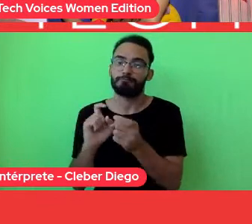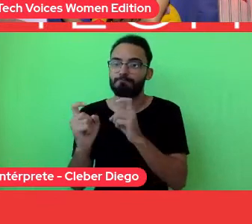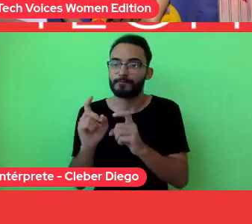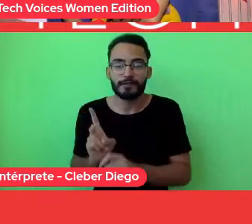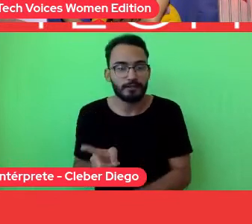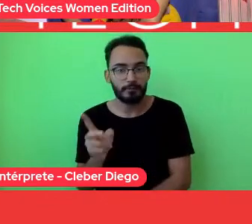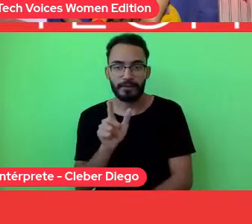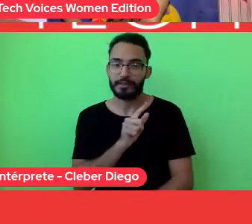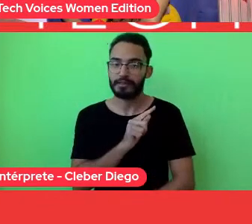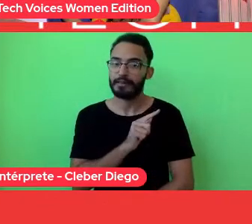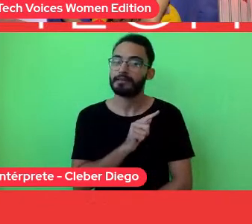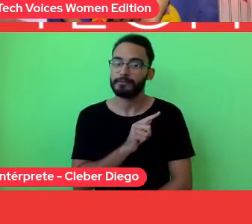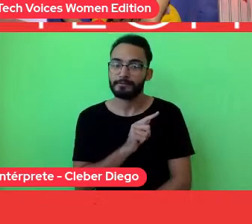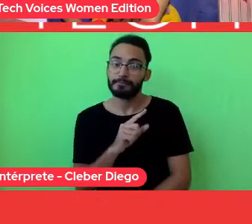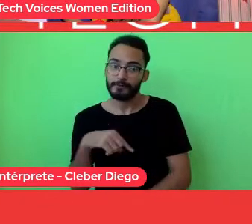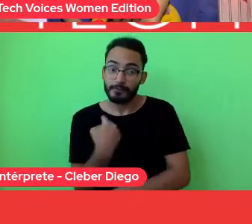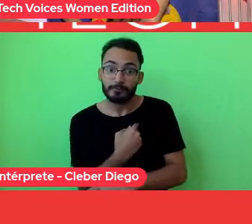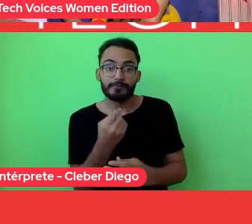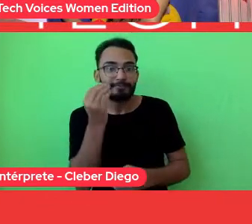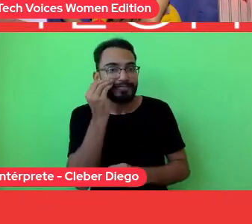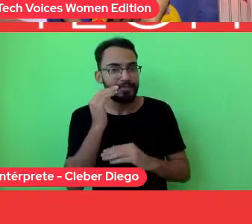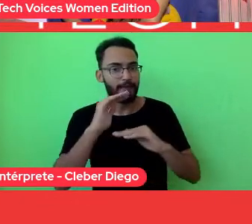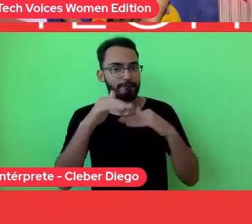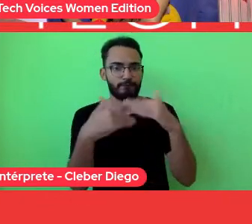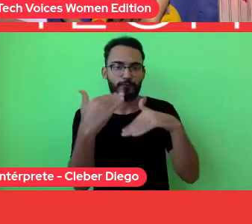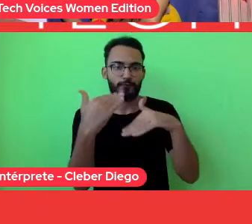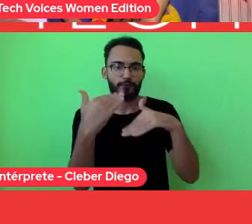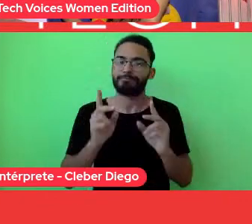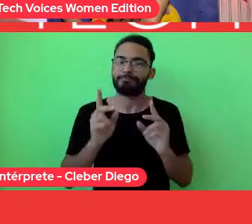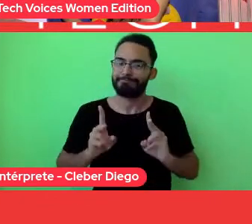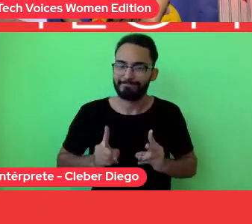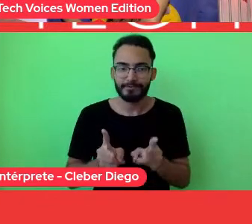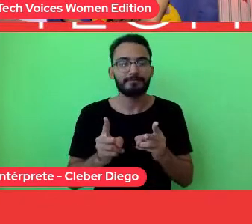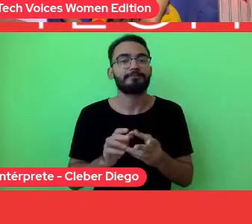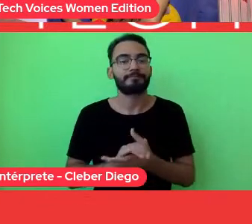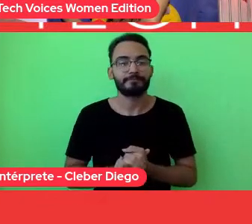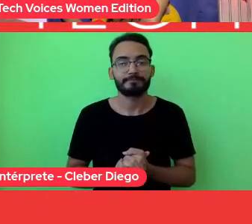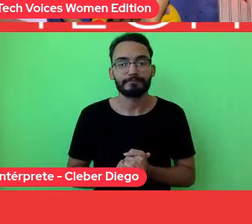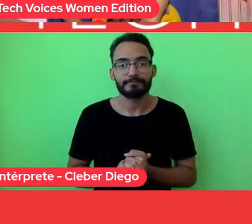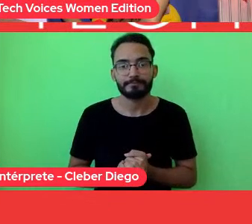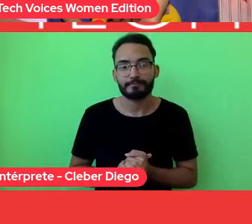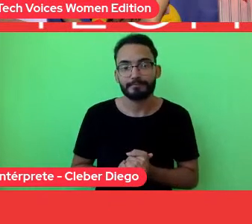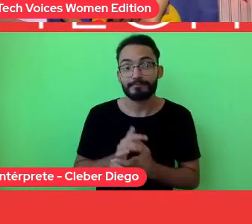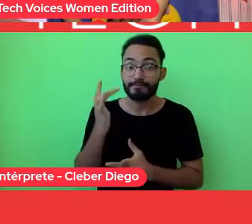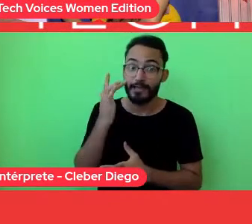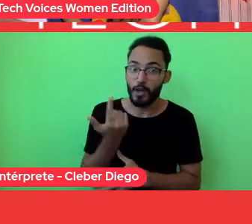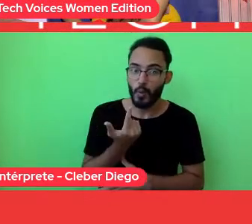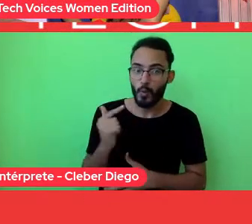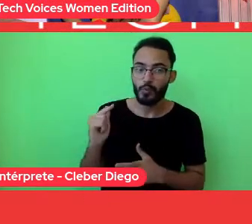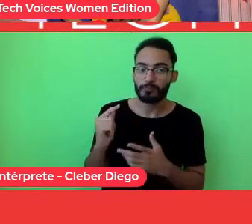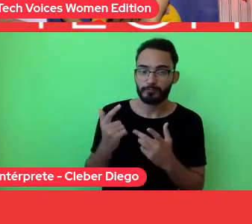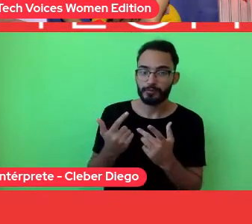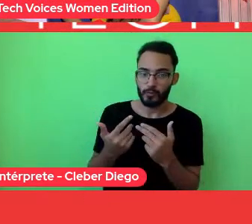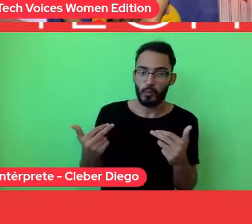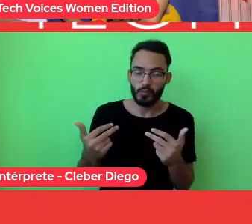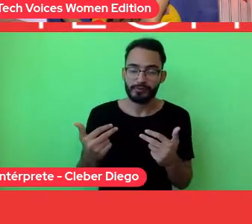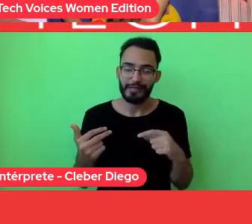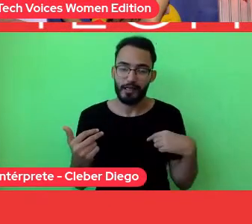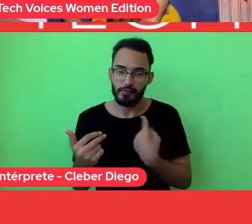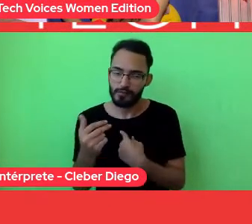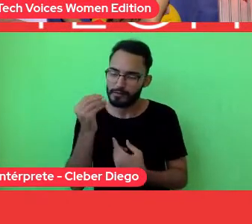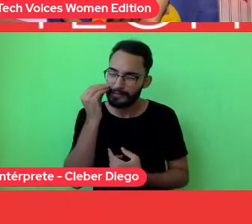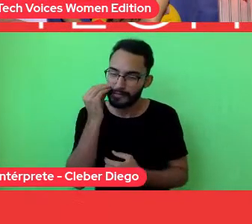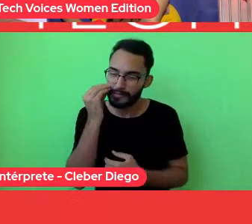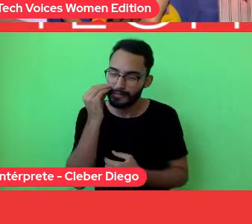gente está tentando evoluir muito nesse sentido, tá? Acho que um outro ponto, né, que a gente tentou mudar